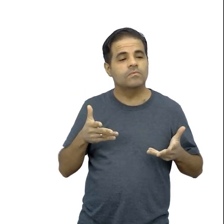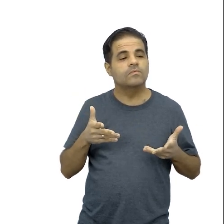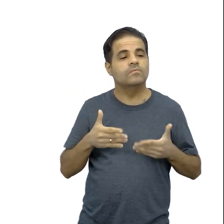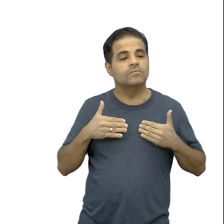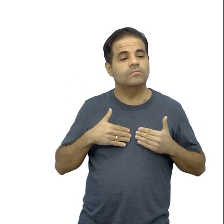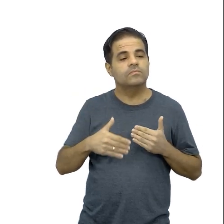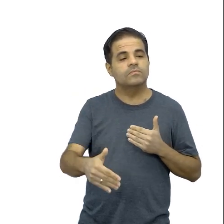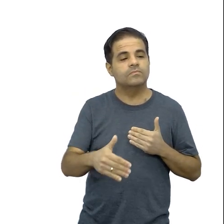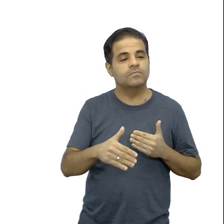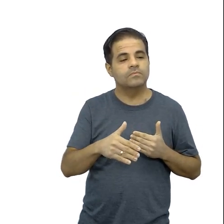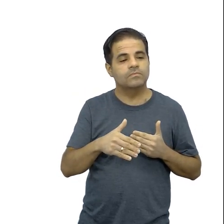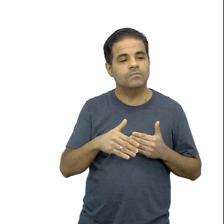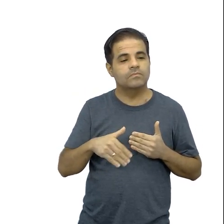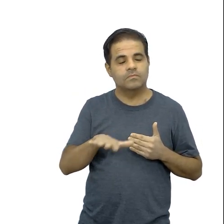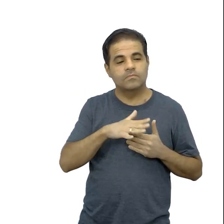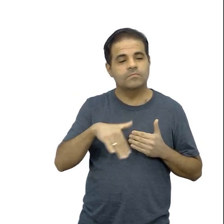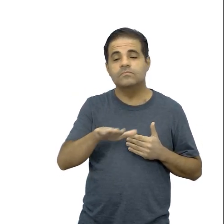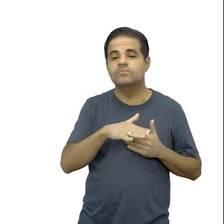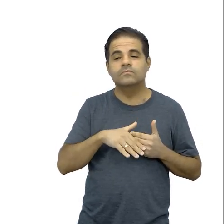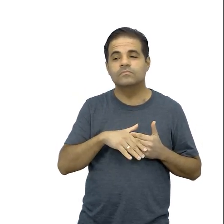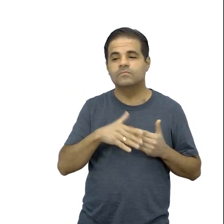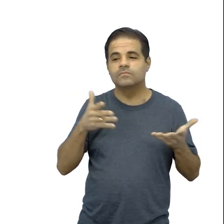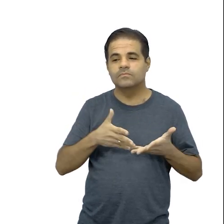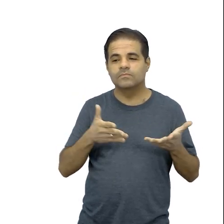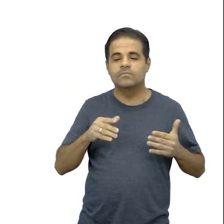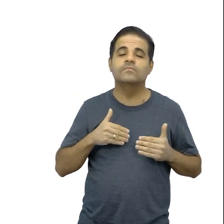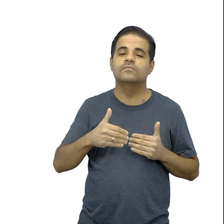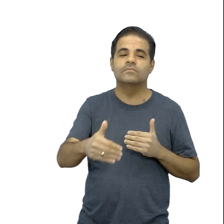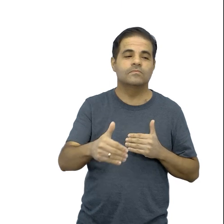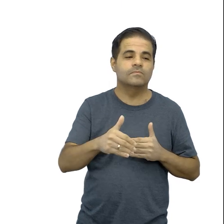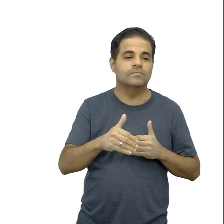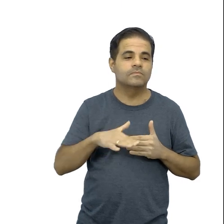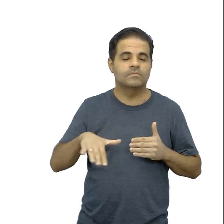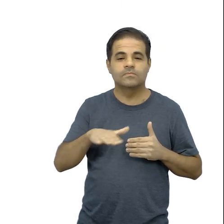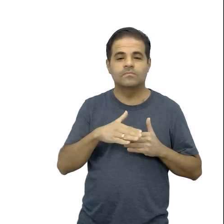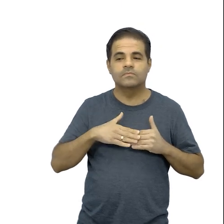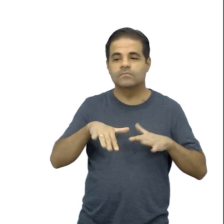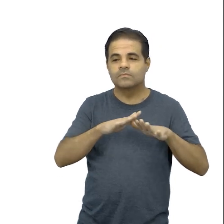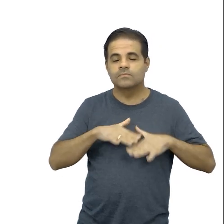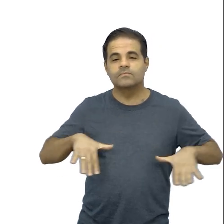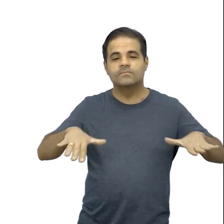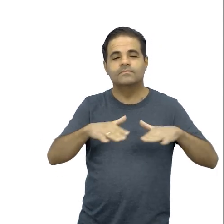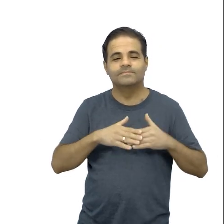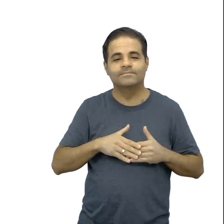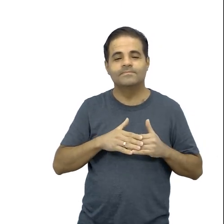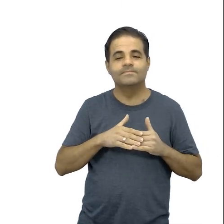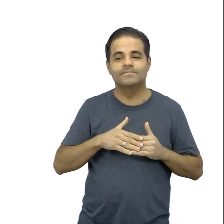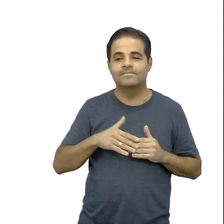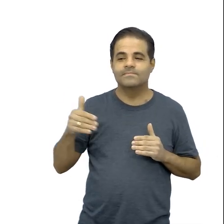como já observado aí nos próprios objetivos, tá bem? Então, passando aqui